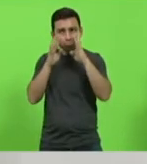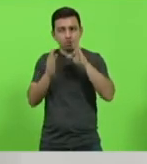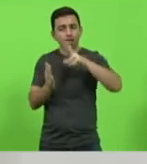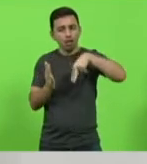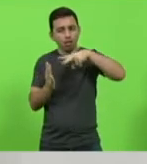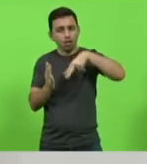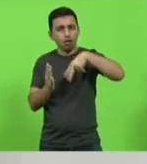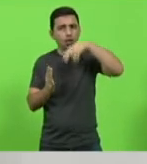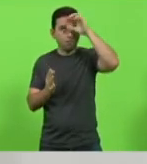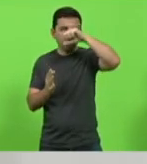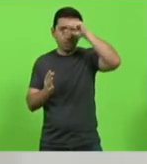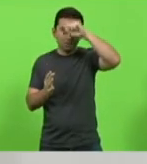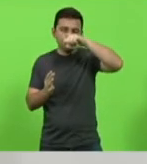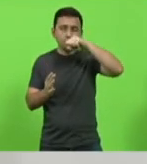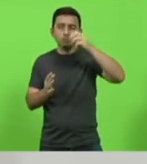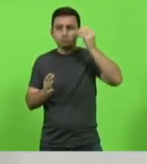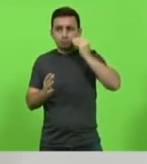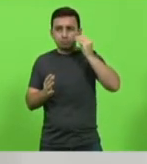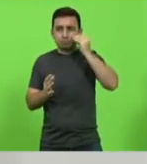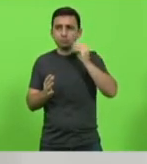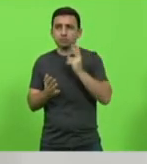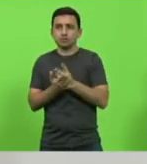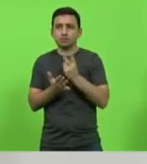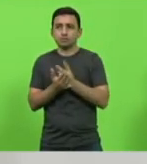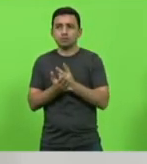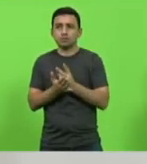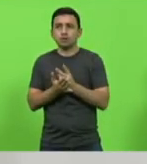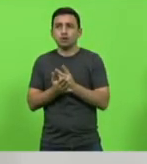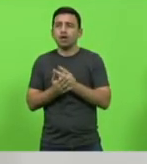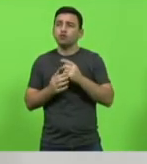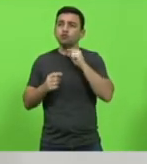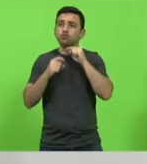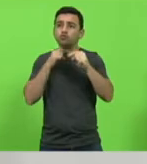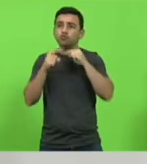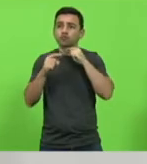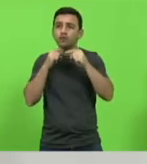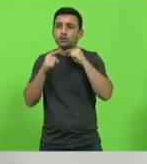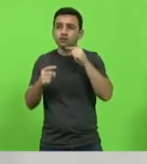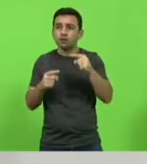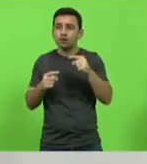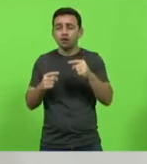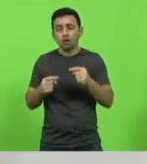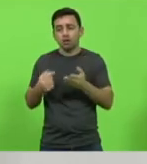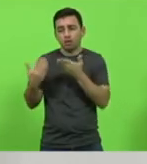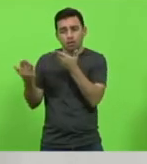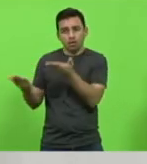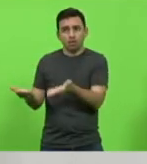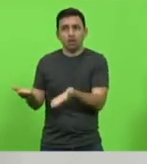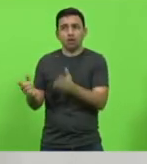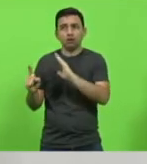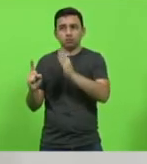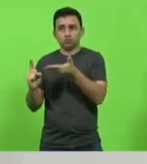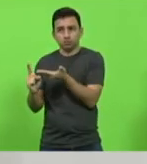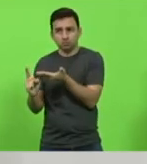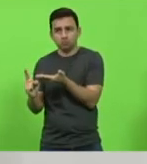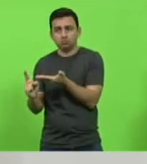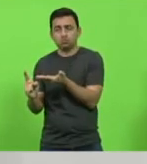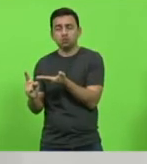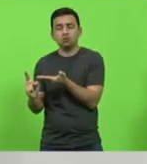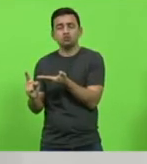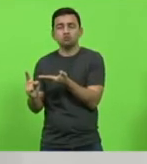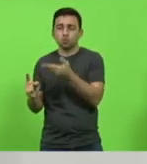leio e tento aprender com os que estão ao meu lado né na dúvida cruel bom então se não há realmente uma